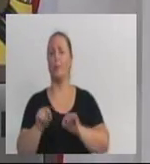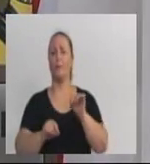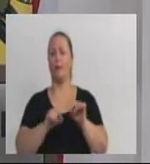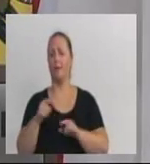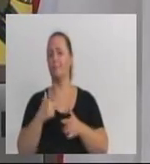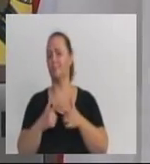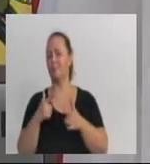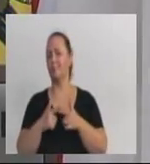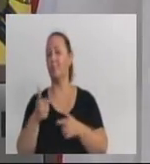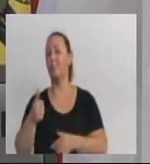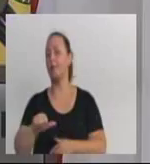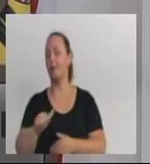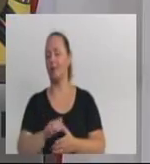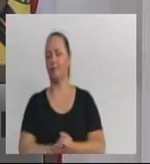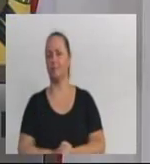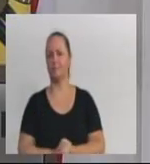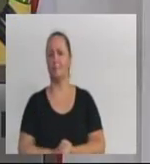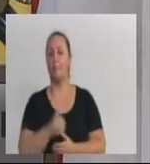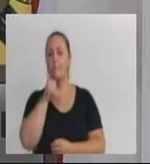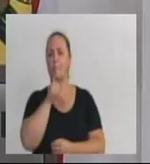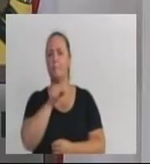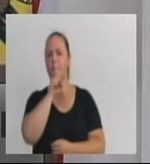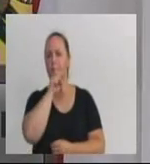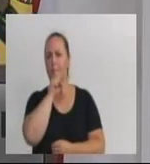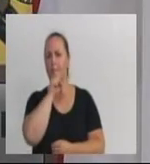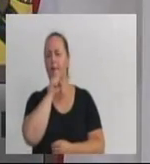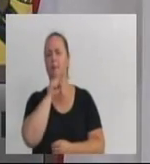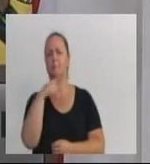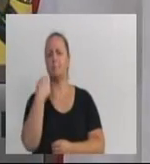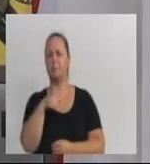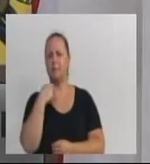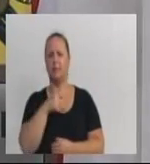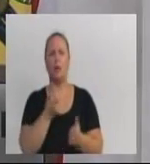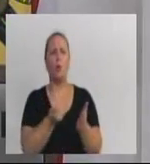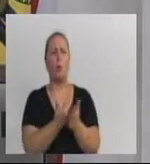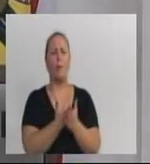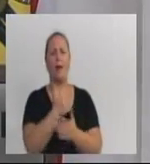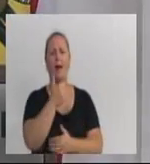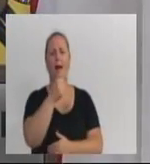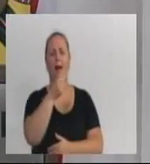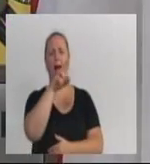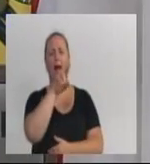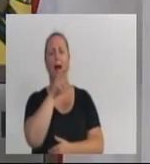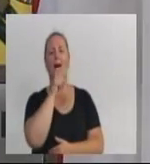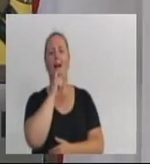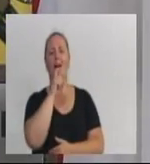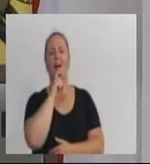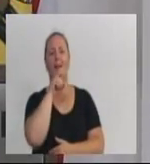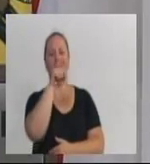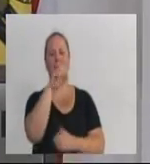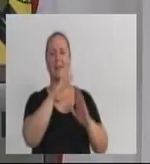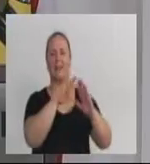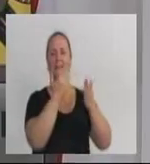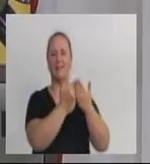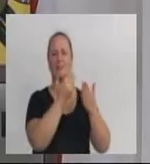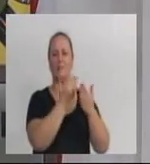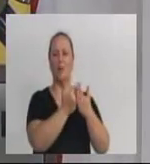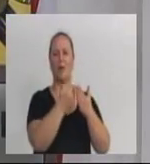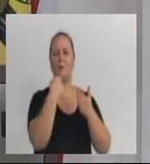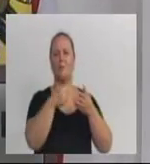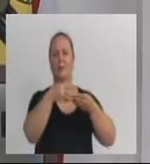para fazer vaquinha e vender rifa, para comprar ar-condicionado para as escolas, pastelada,